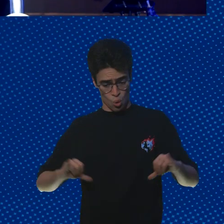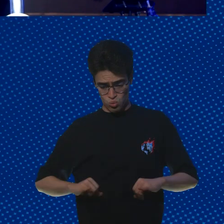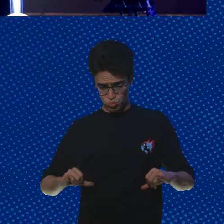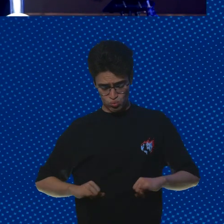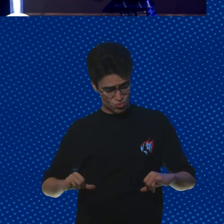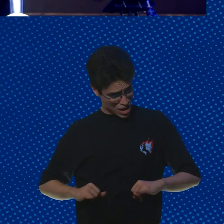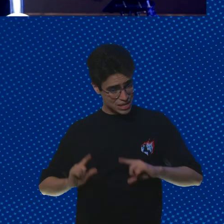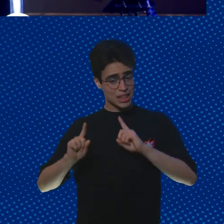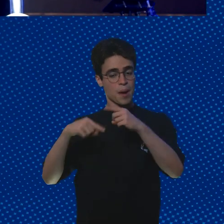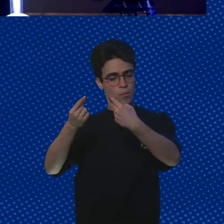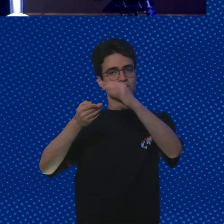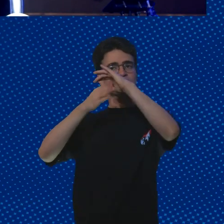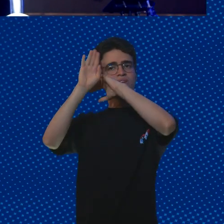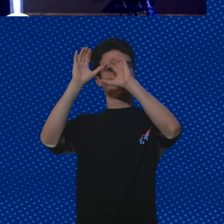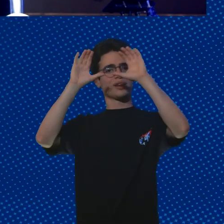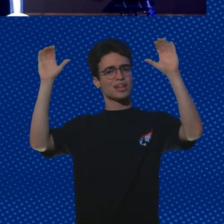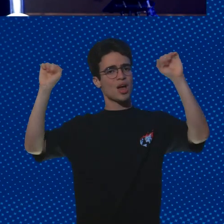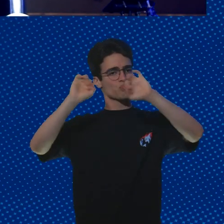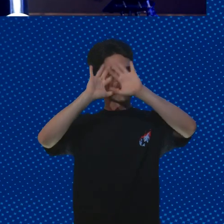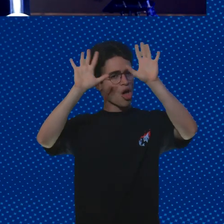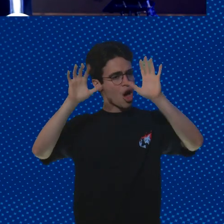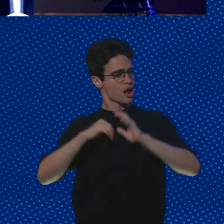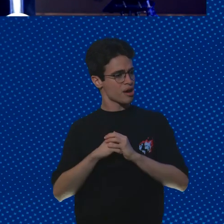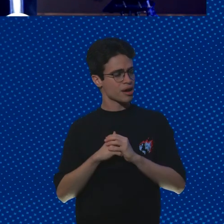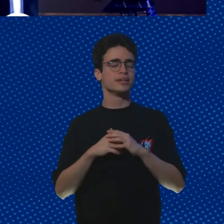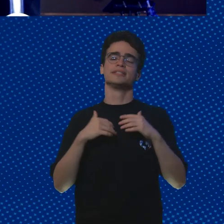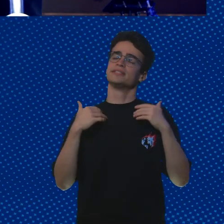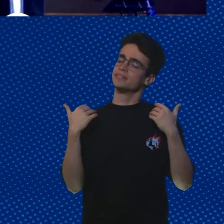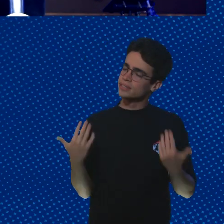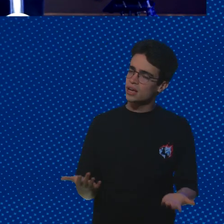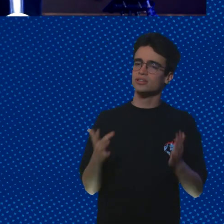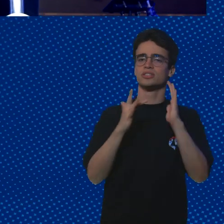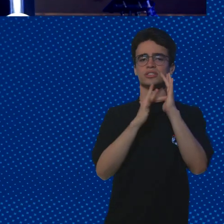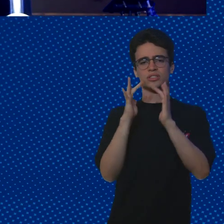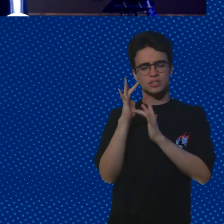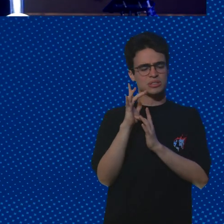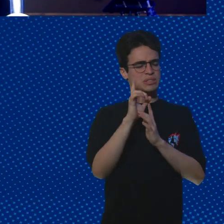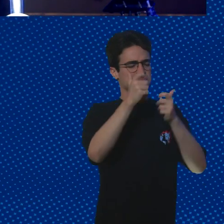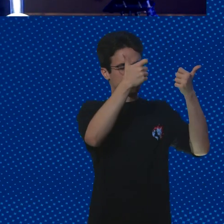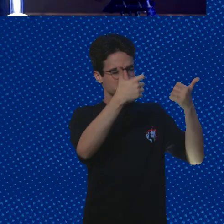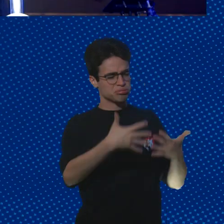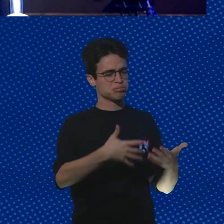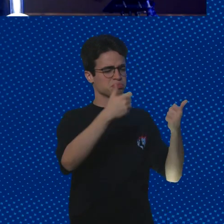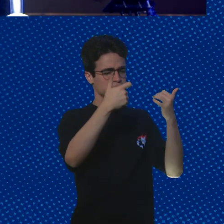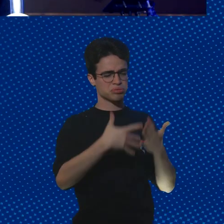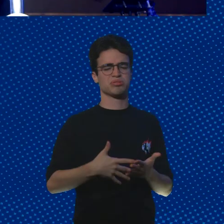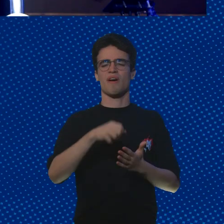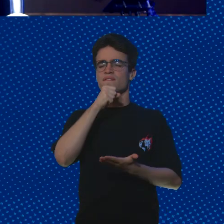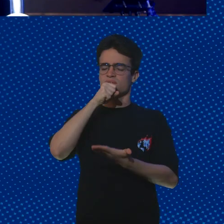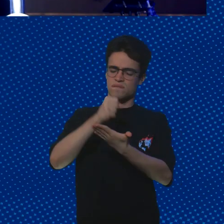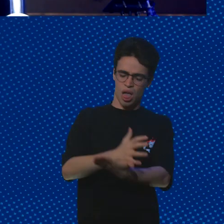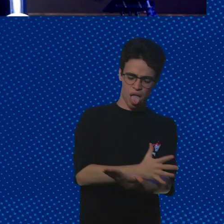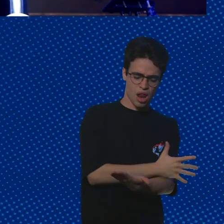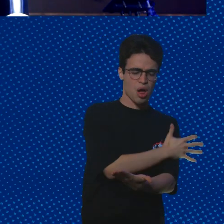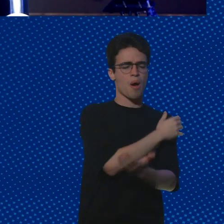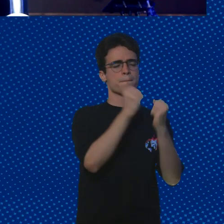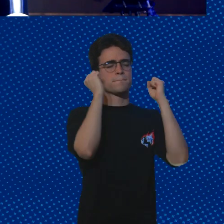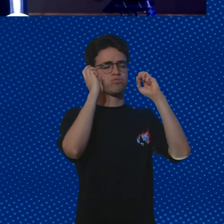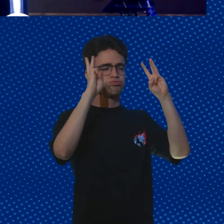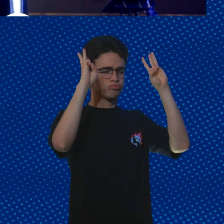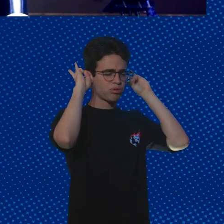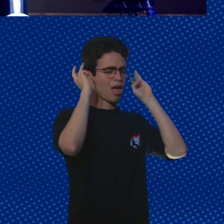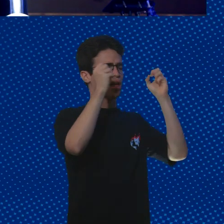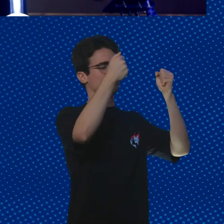entrar em sua glória? Então Jesus os conduziu por todos os escritos de Moisés e dos profetas, explicando o